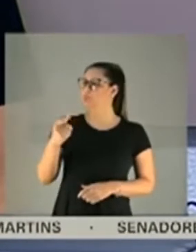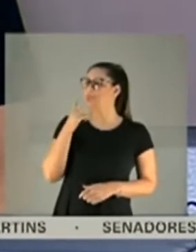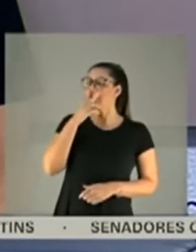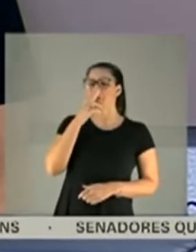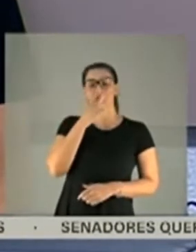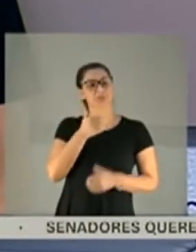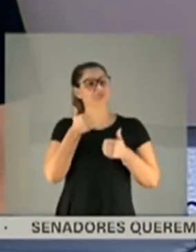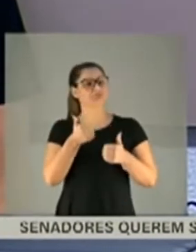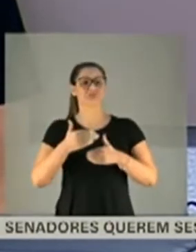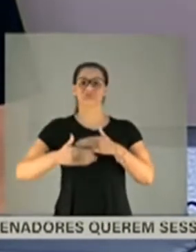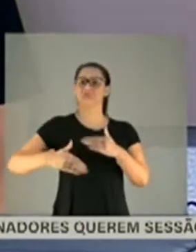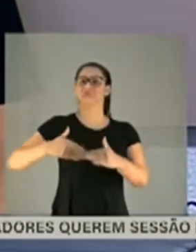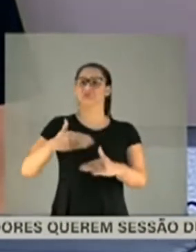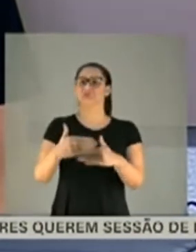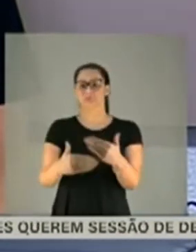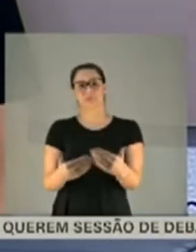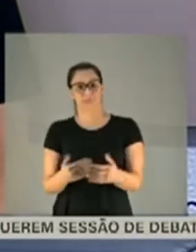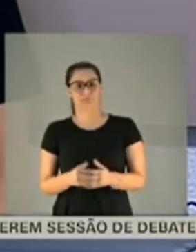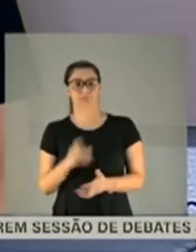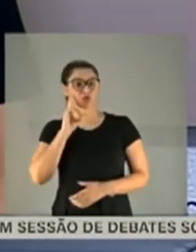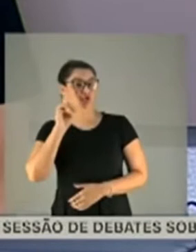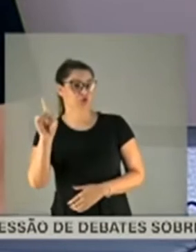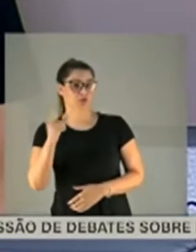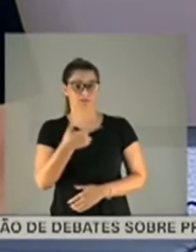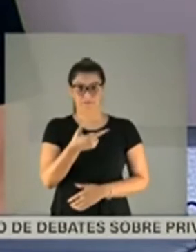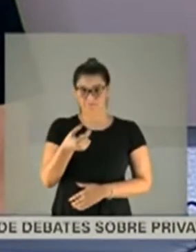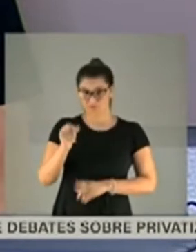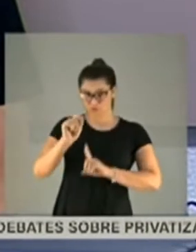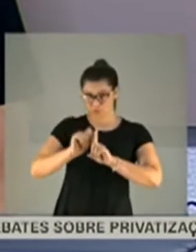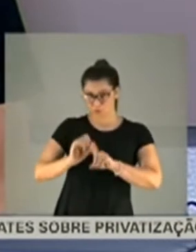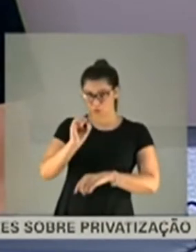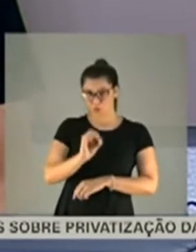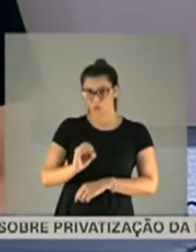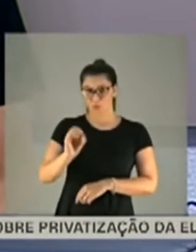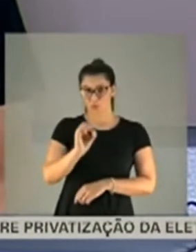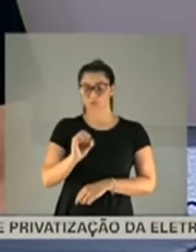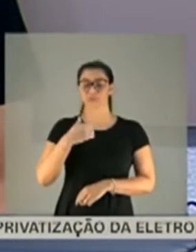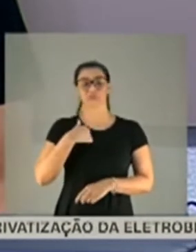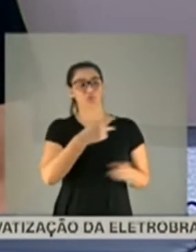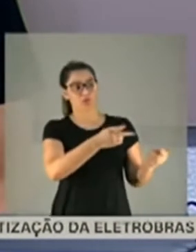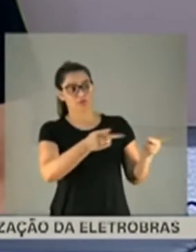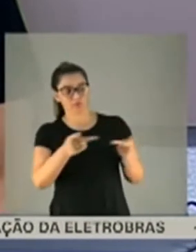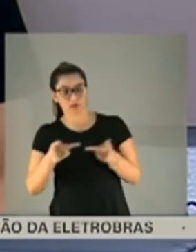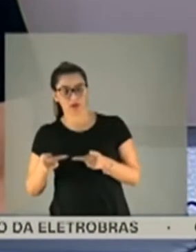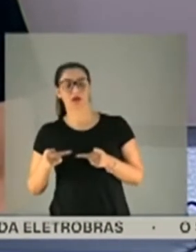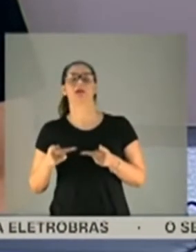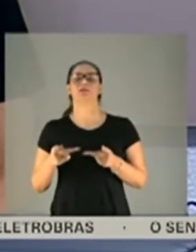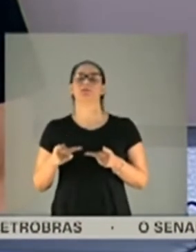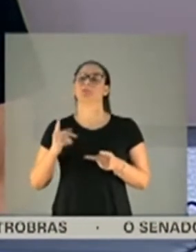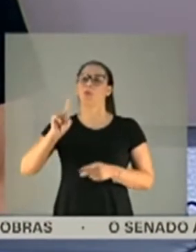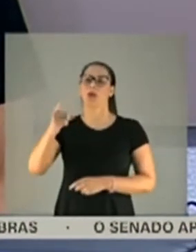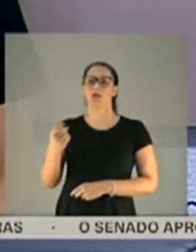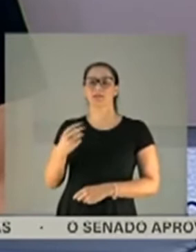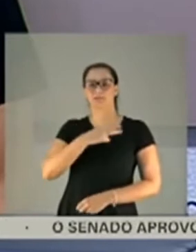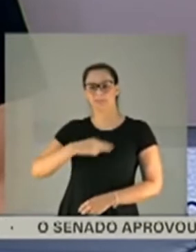bem. Tanto é que no dia 20 de outubro, eu fui convidado pelo então ministro da